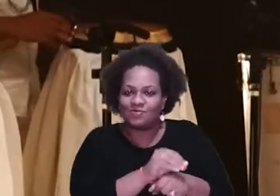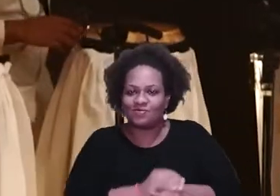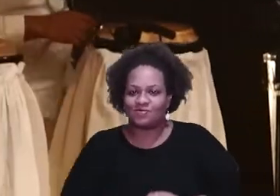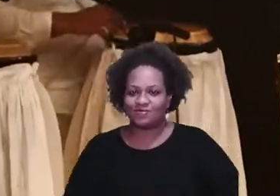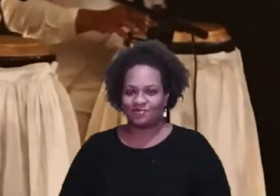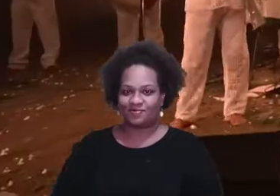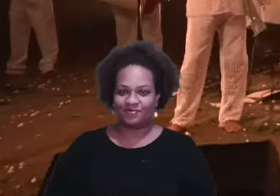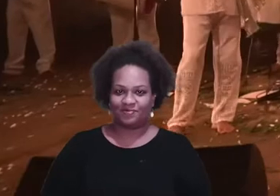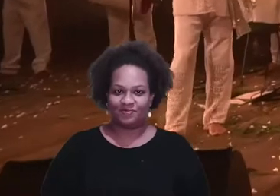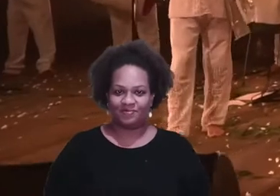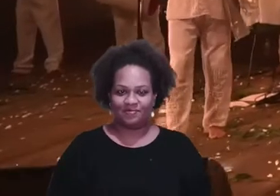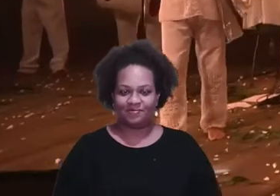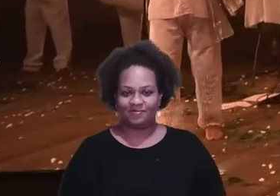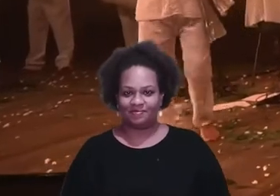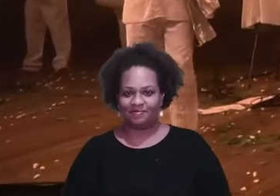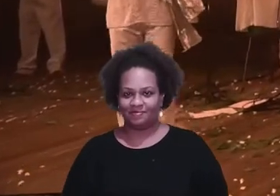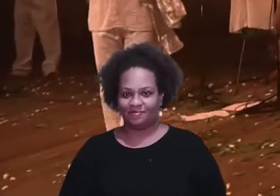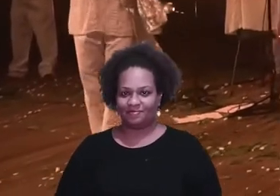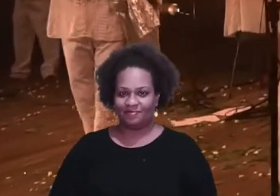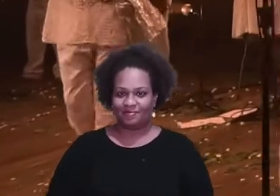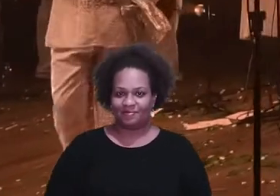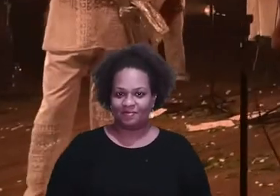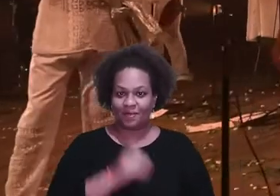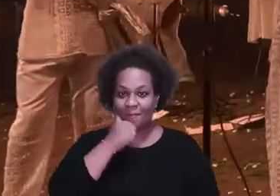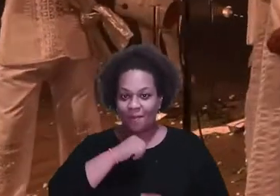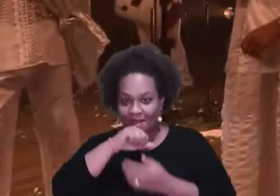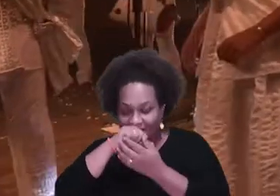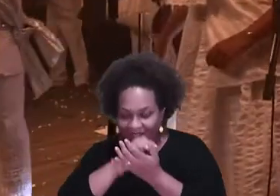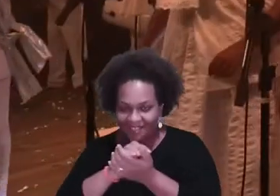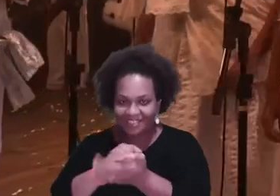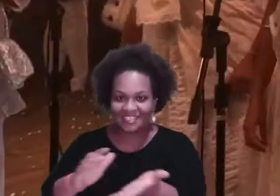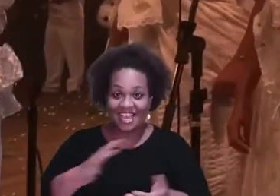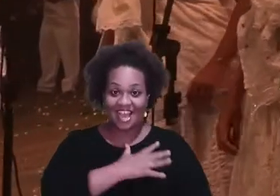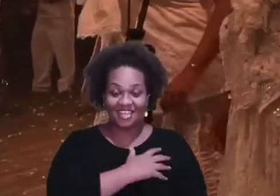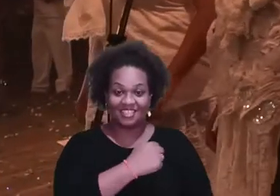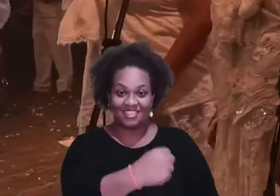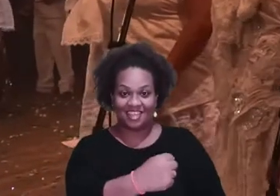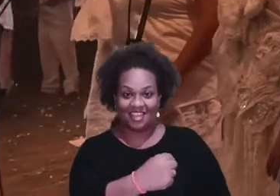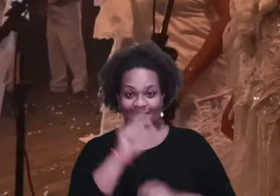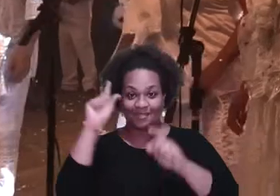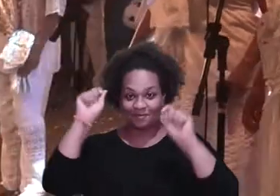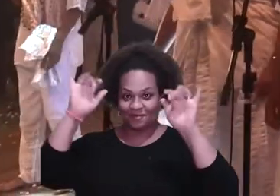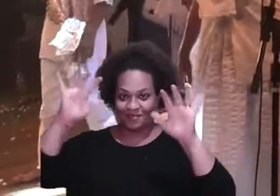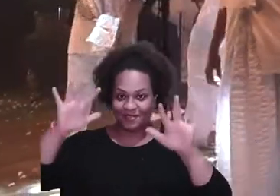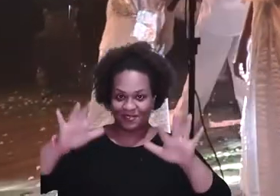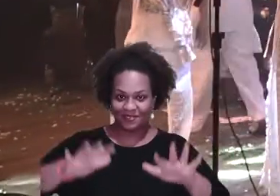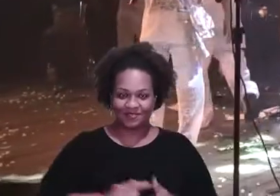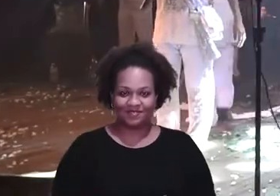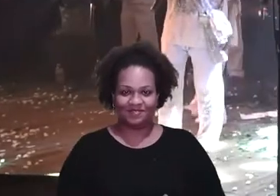e olha eu não Bença mãe veste até